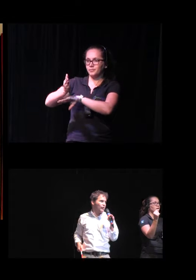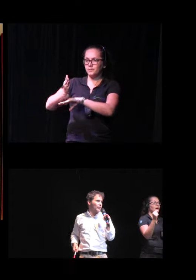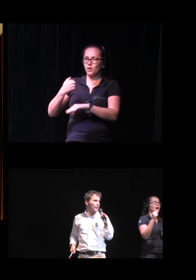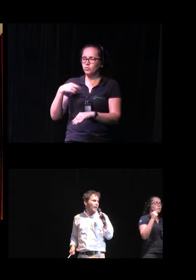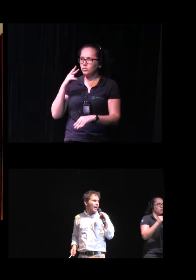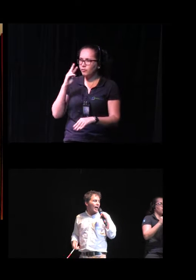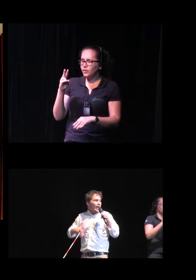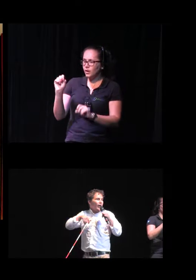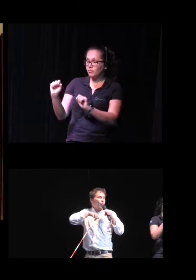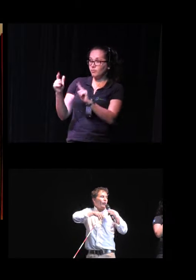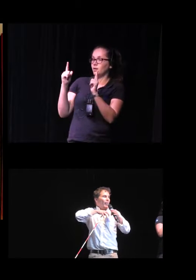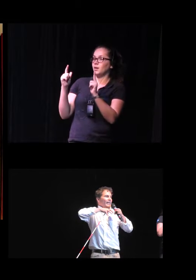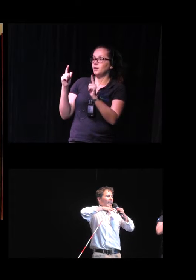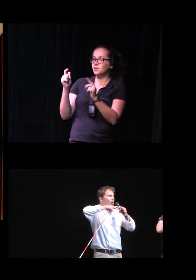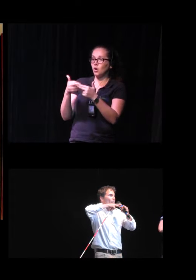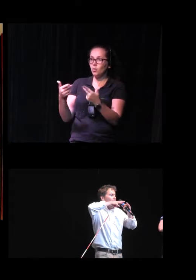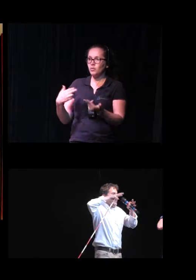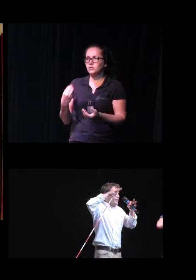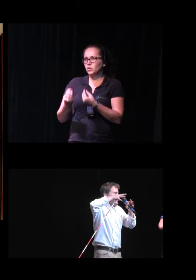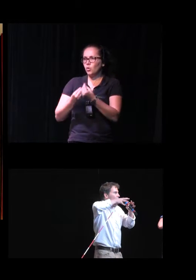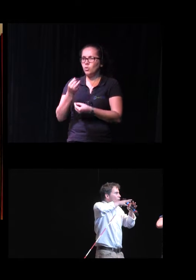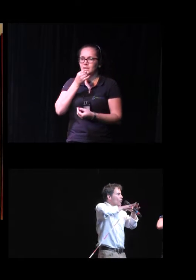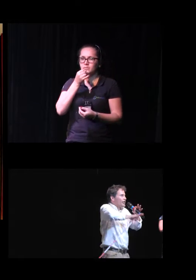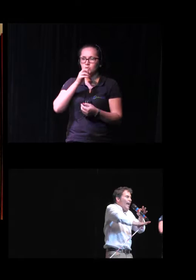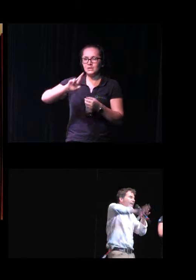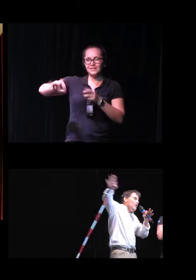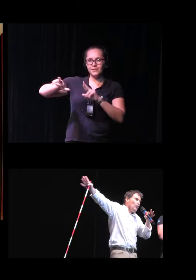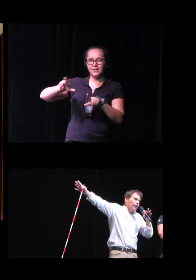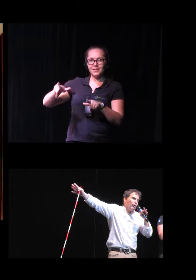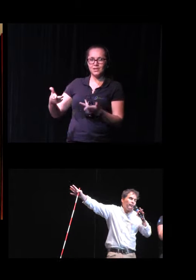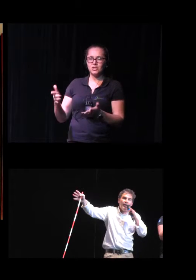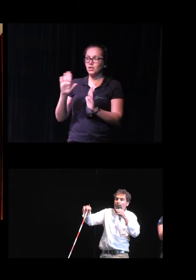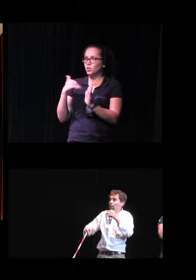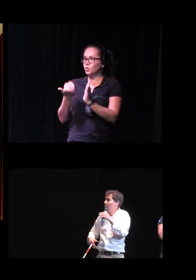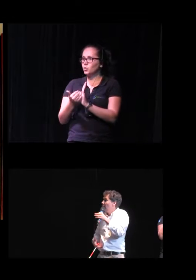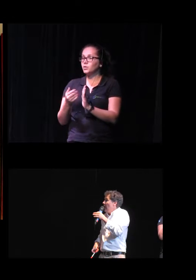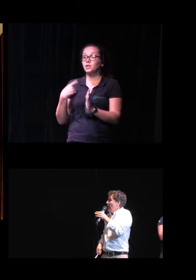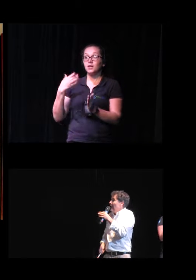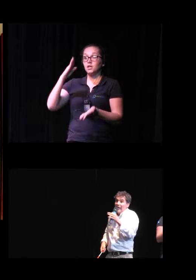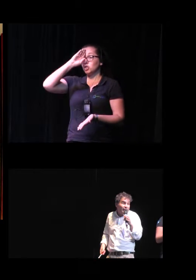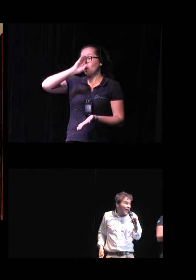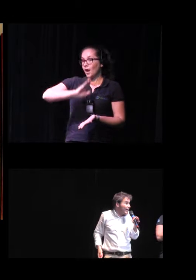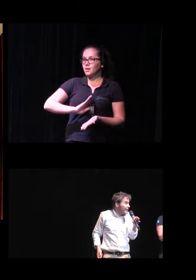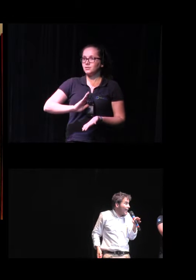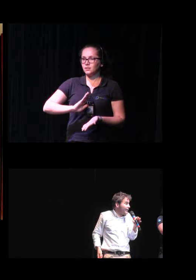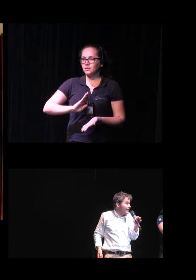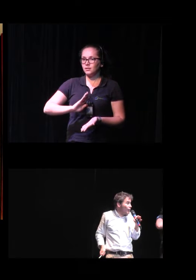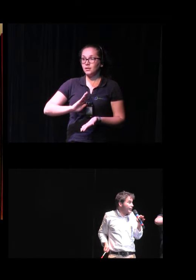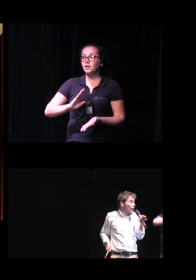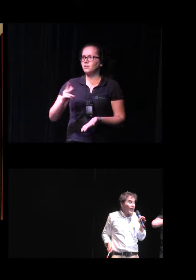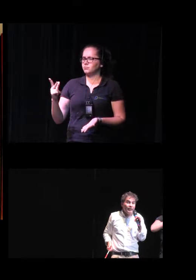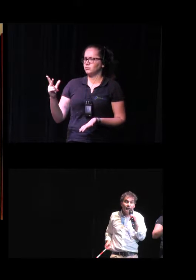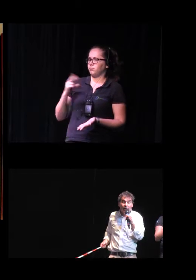entrar. Quando aparece alguma coisa como diferente de tudo e que é